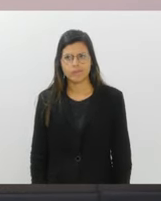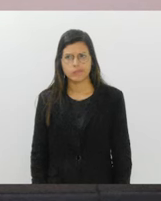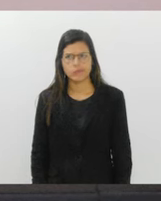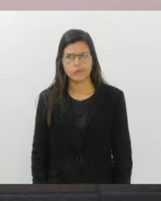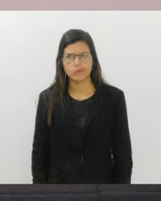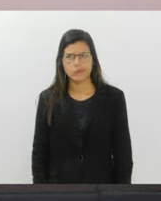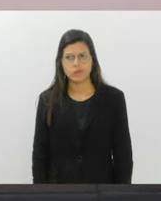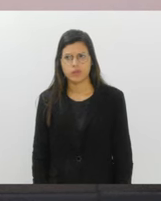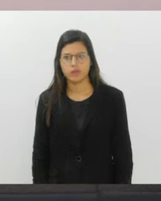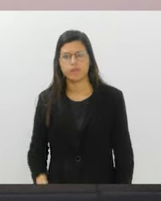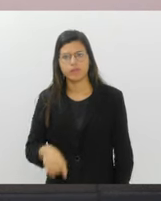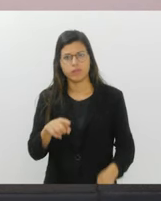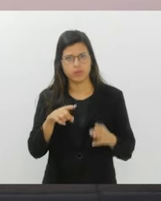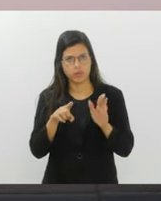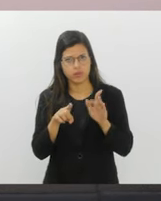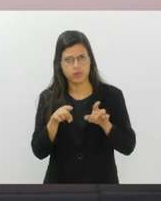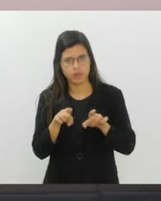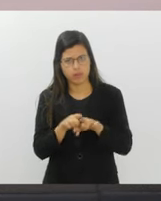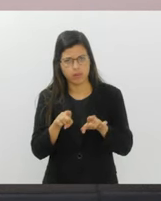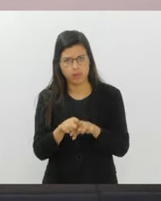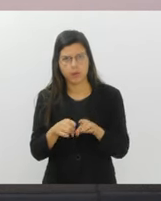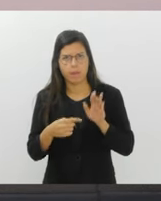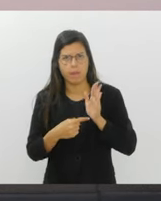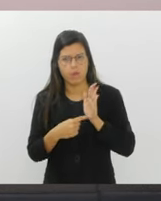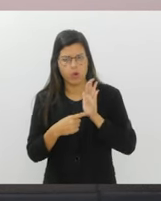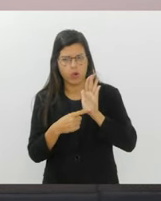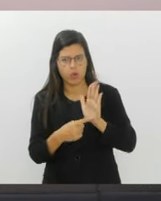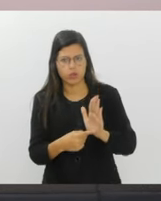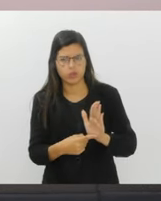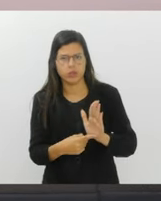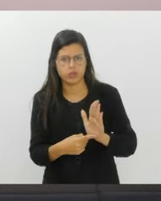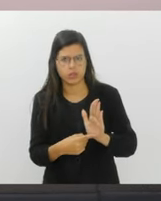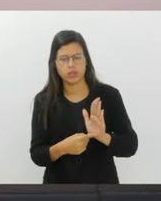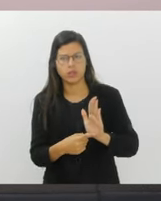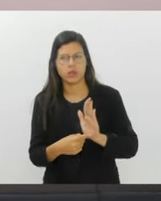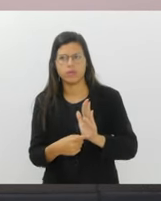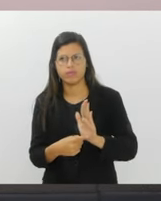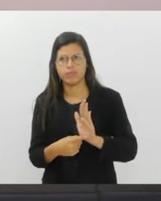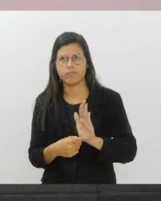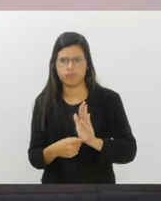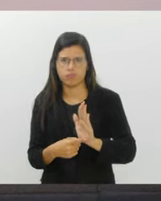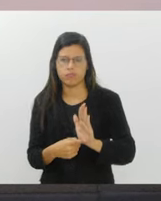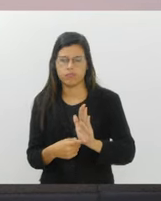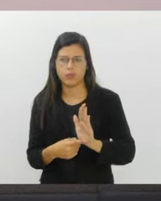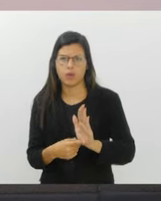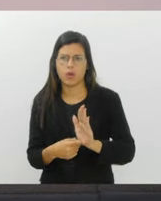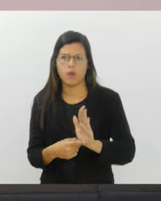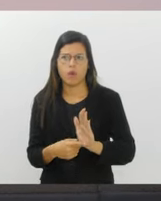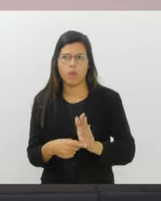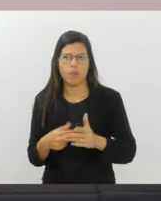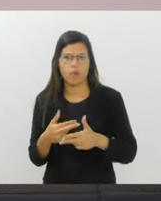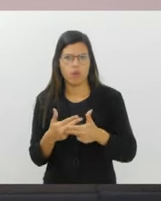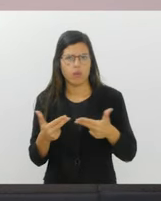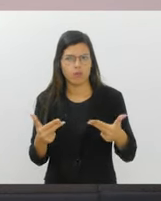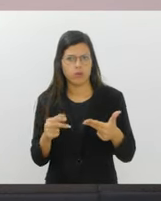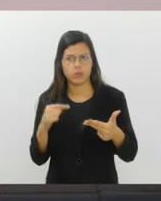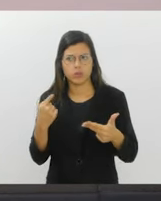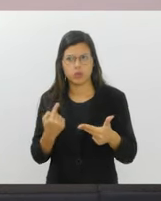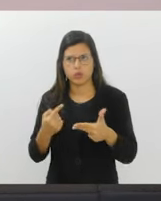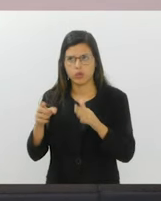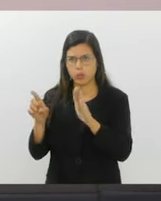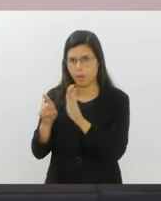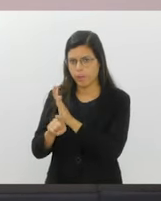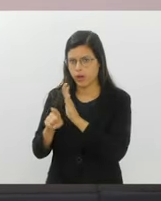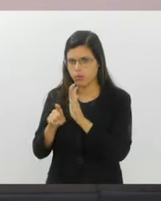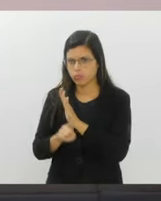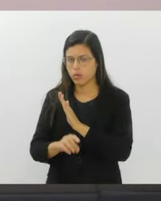o senhor nos traz aqui a público algo que a gente sistematicamente perguntou na